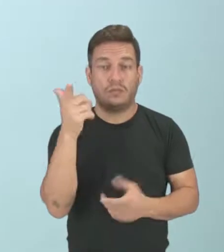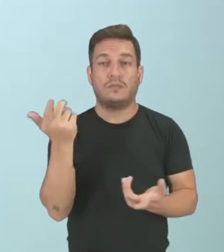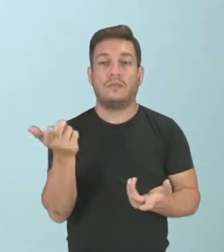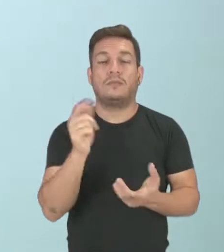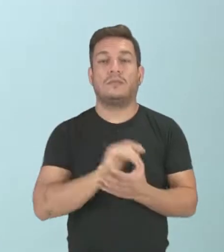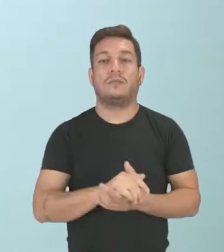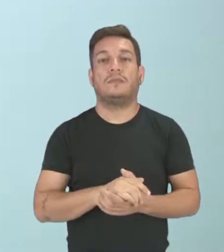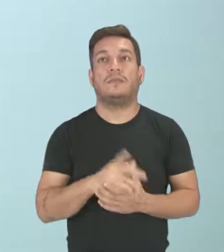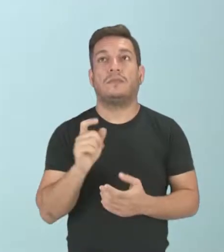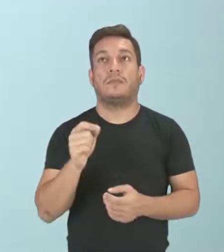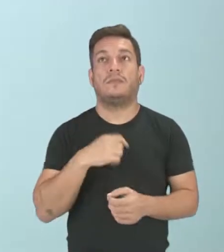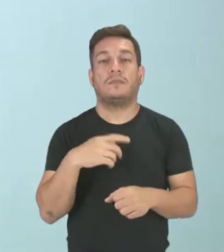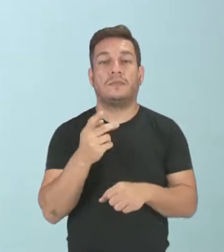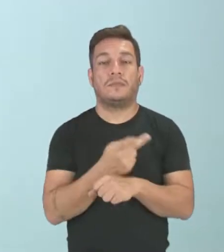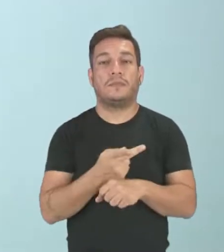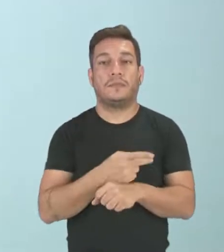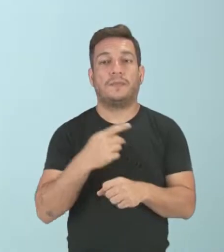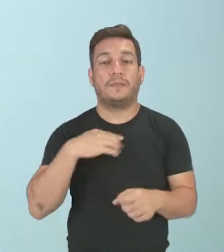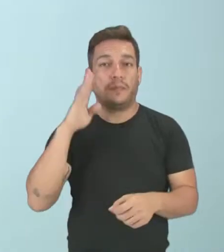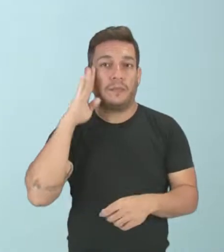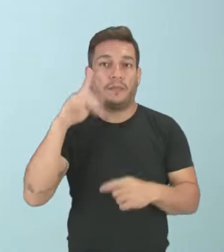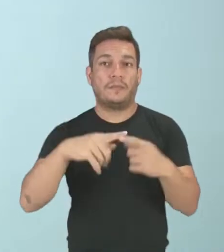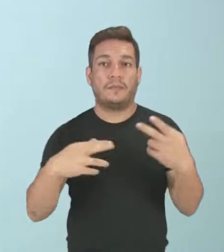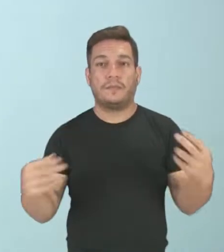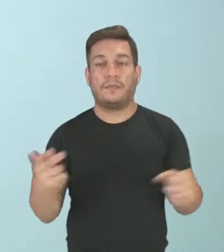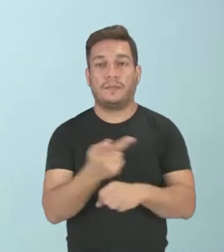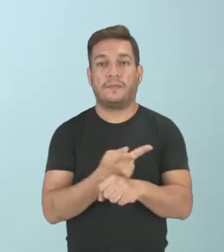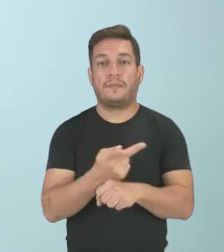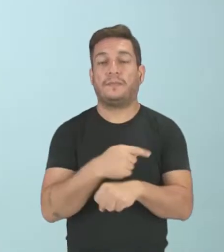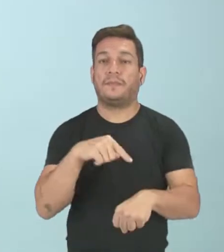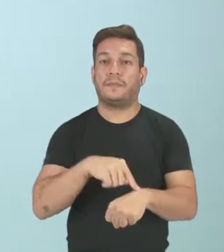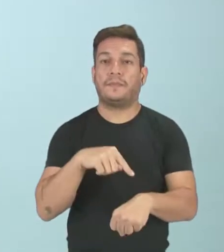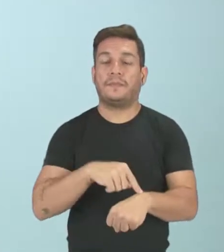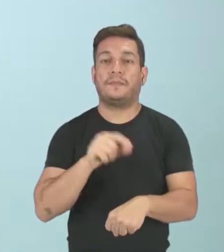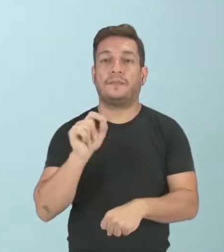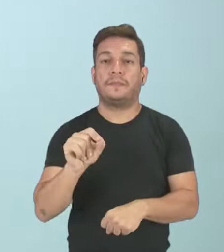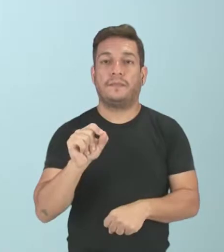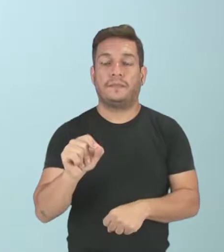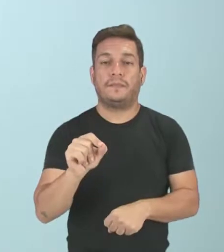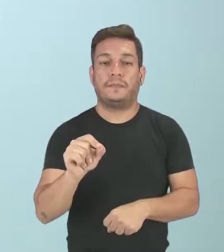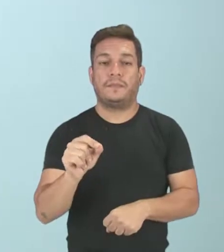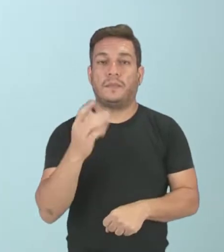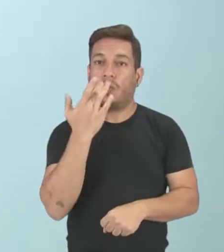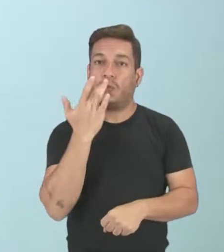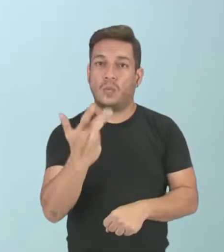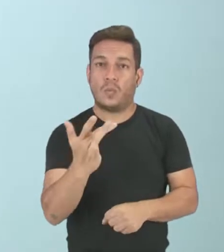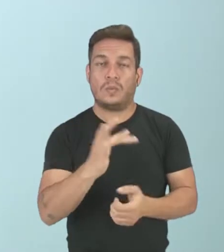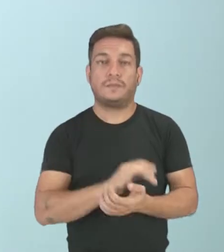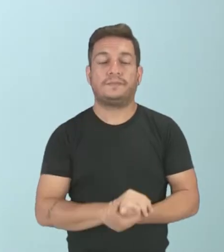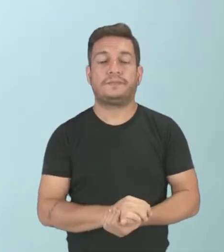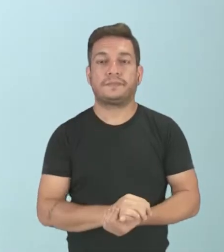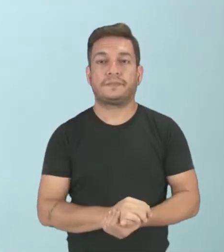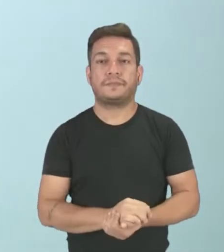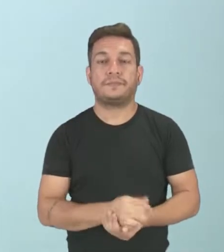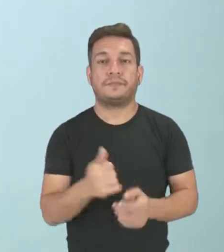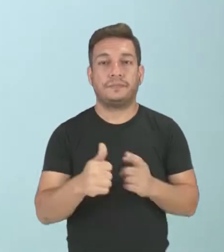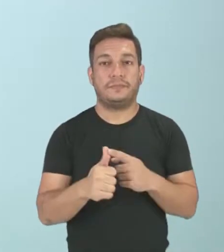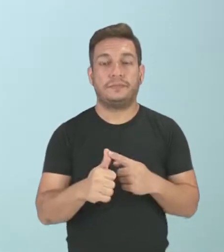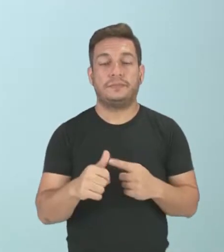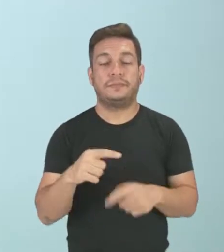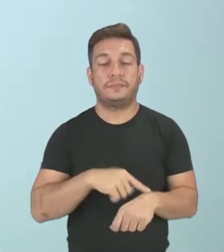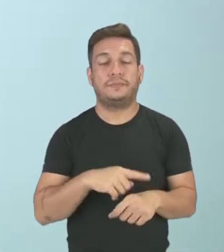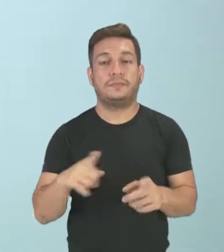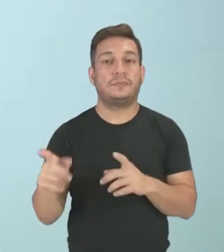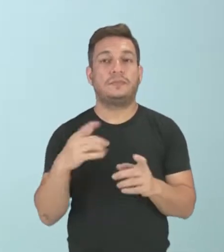onde o principal produto procurado nesse momento era o ouro. E aí, nesse primeiro momento, eles